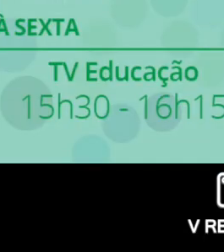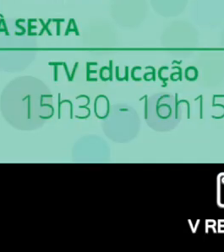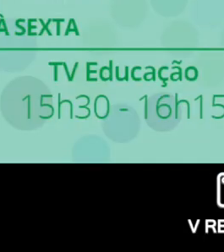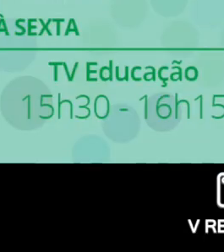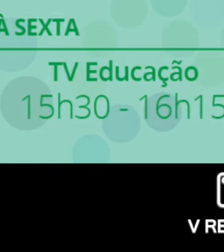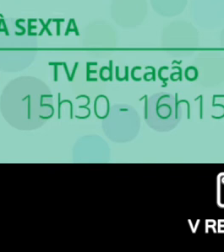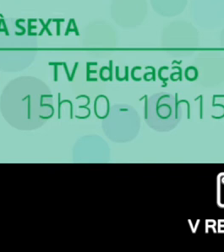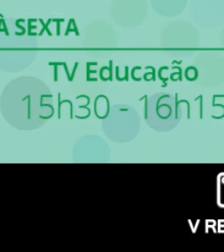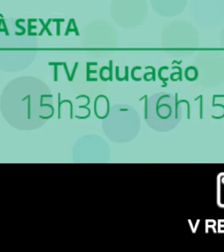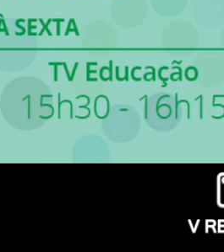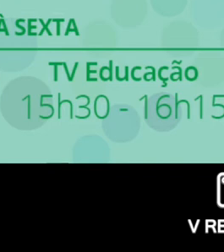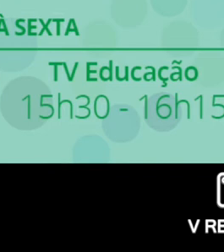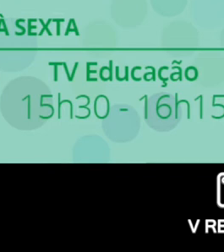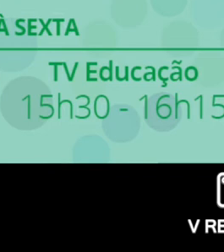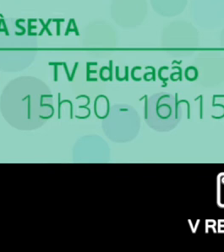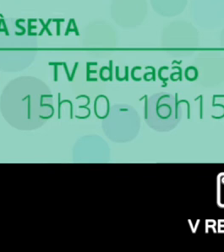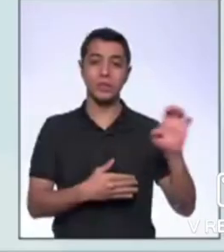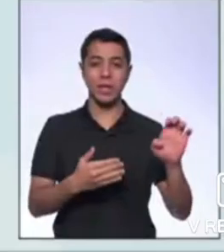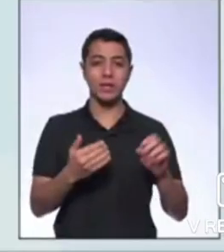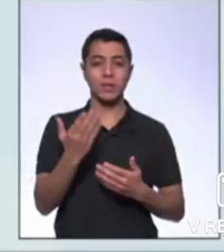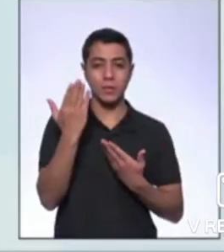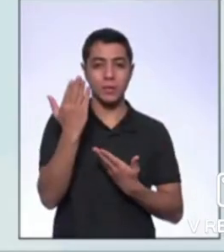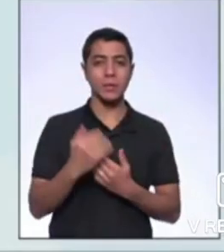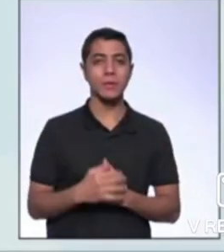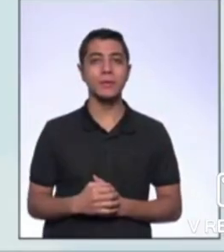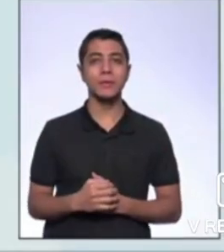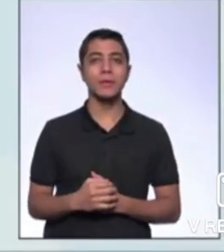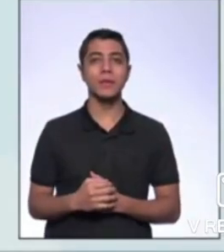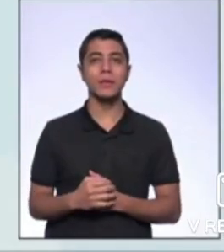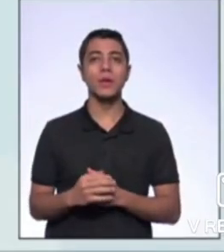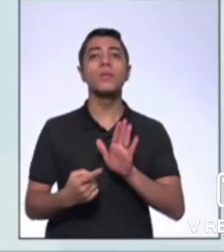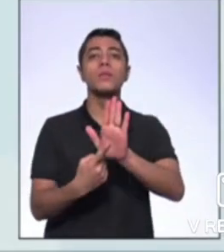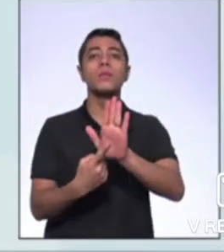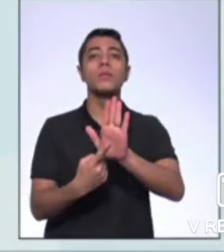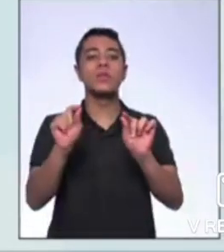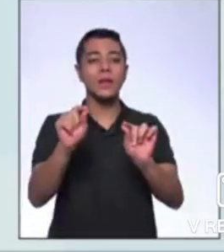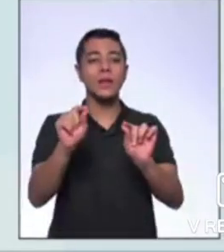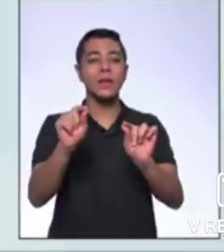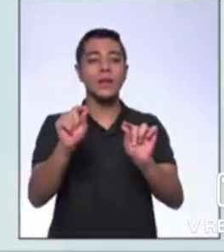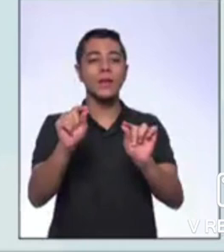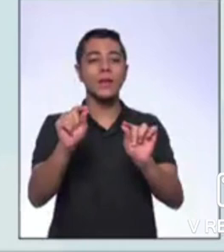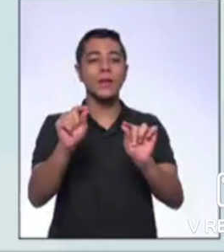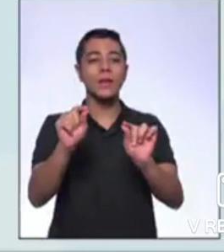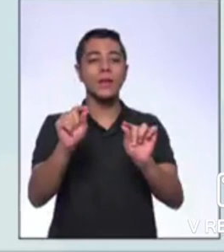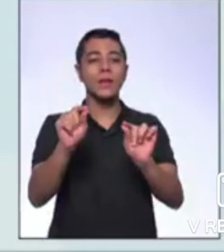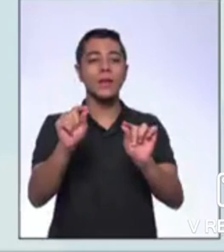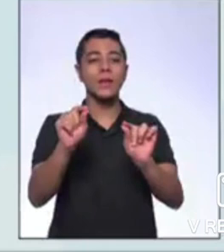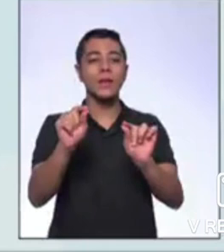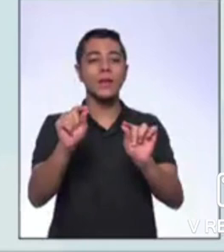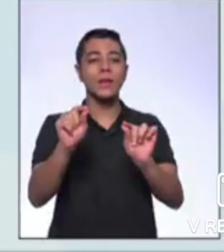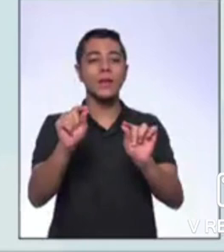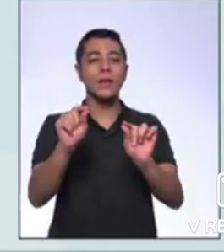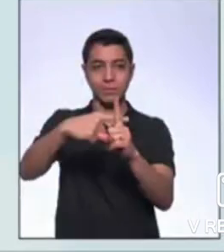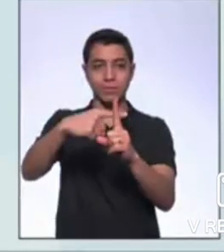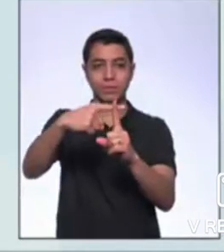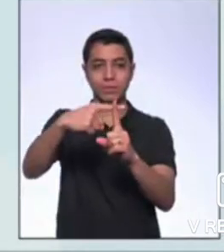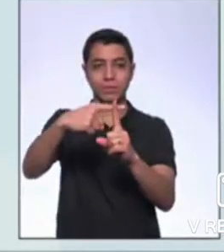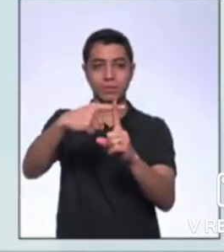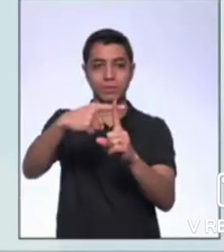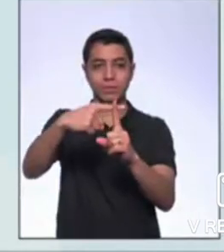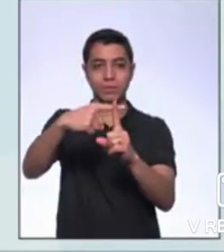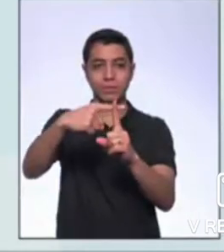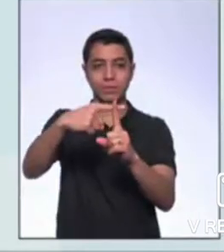esquerdo, que tá a temperatura em graus Celsius em função da solubilidade do sal de cozinha. Então, conforme eu aumento a